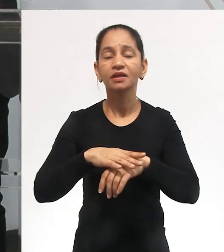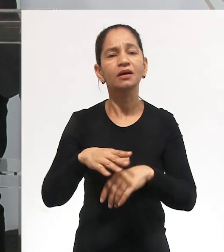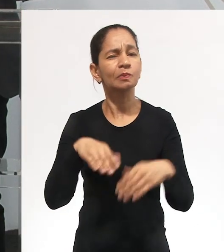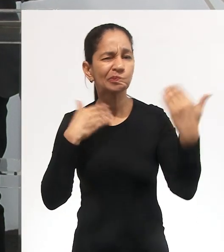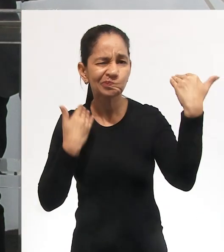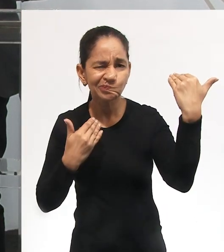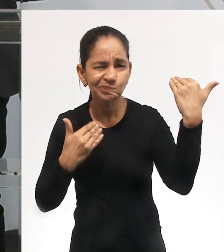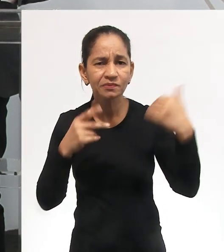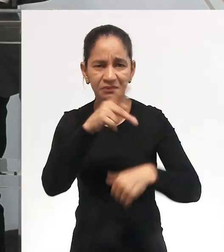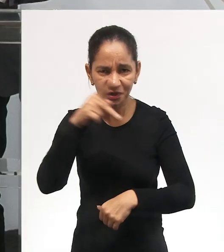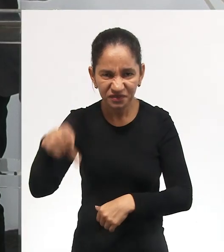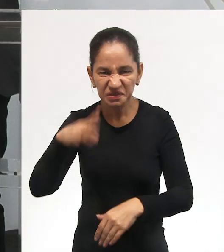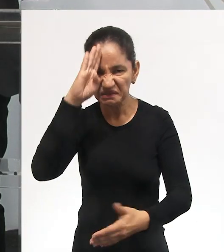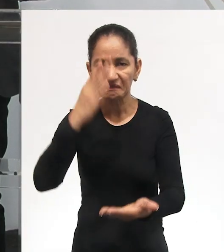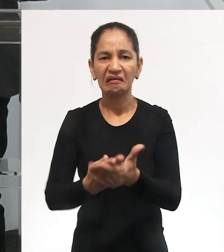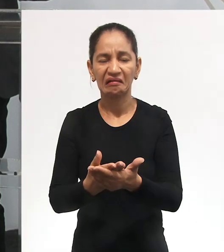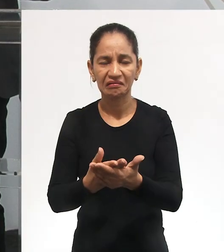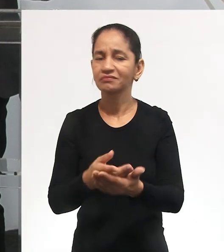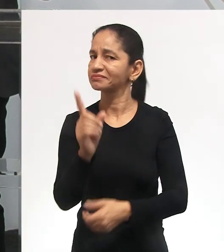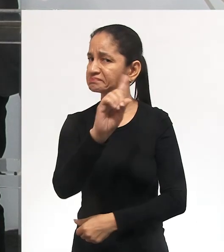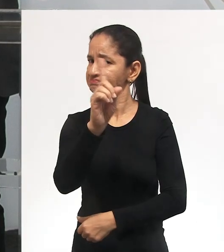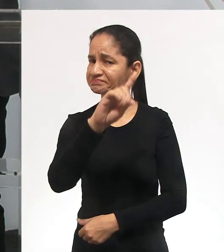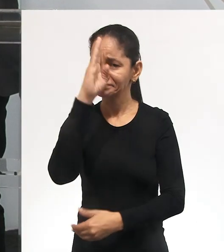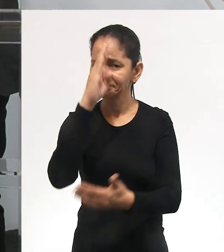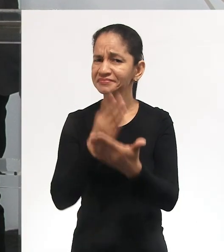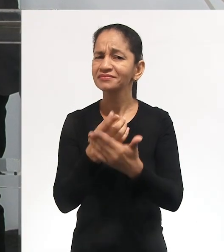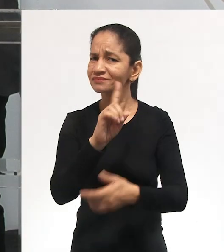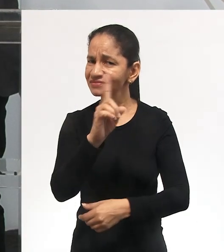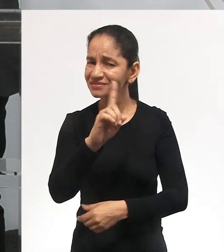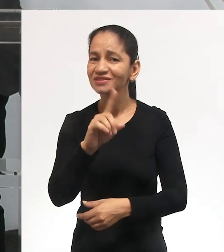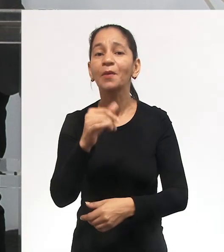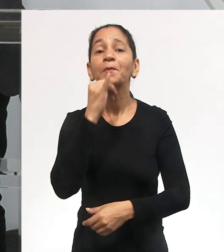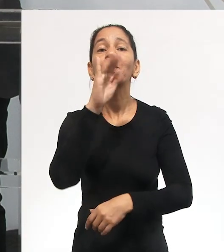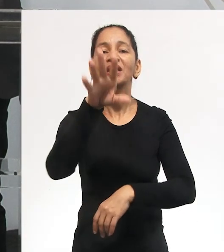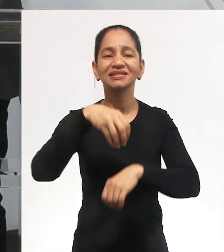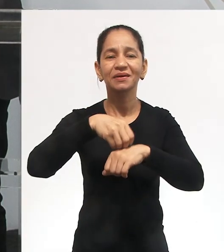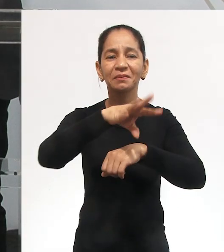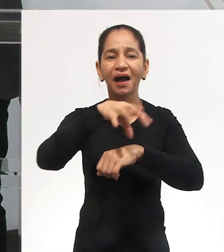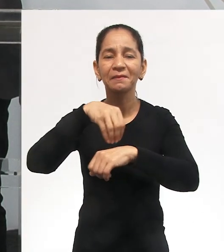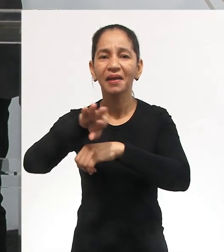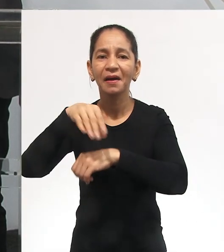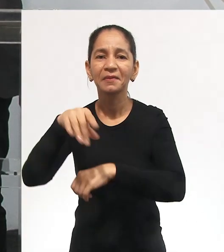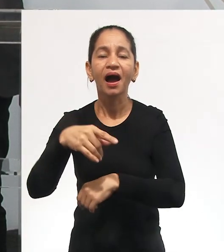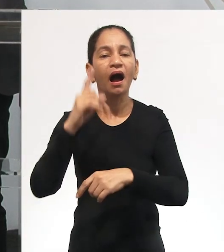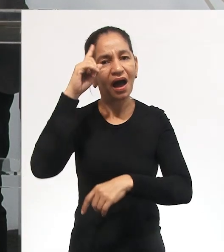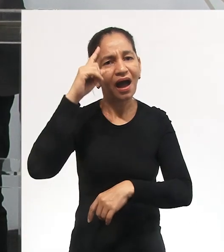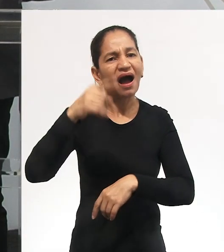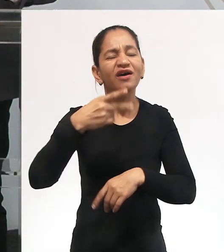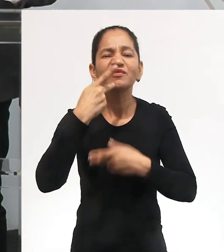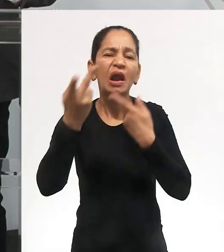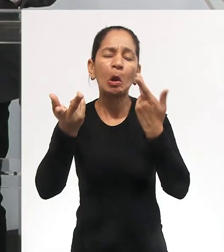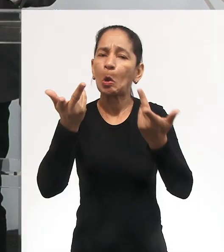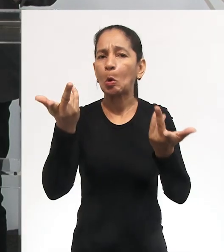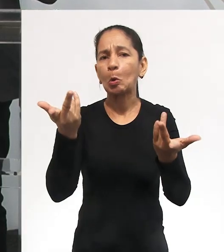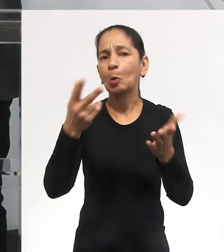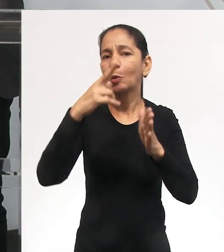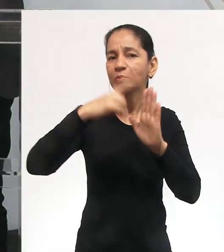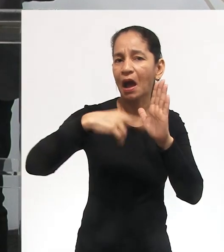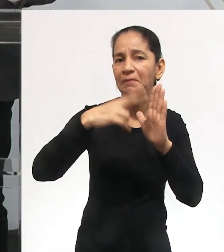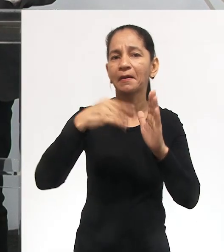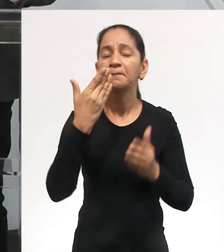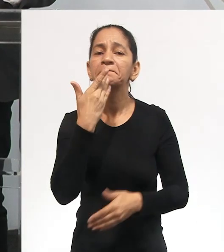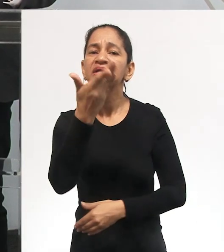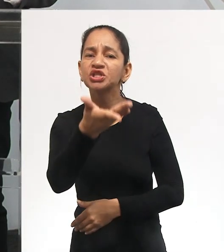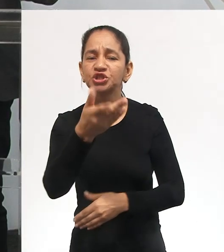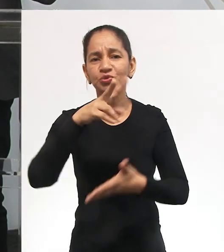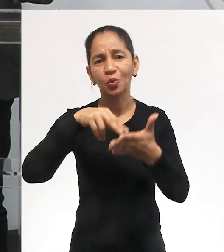professor, né, nunca acredite em tudo que ele diz, né. Então assim, o professor te falou alguma coisa na sala de aula, te deu alguma recomendação de leitura, algum vídeo adicional